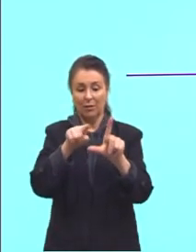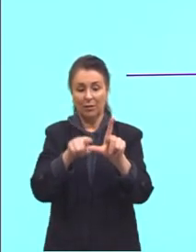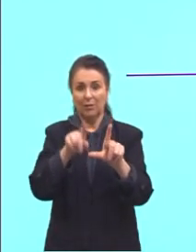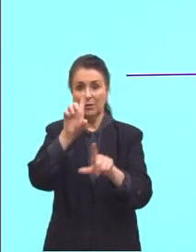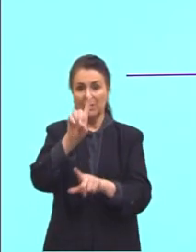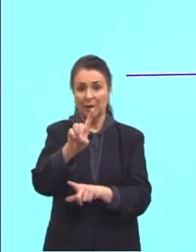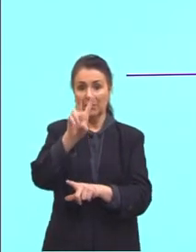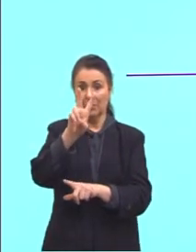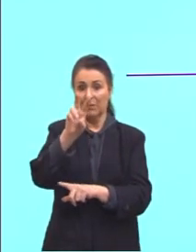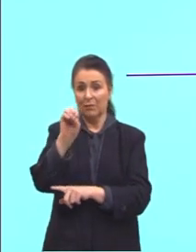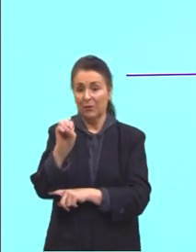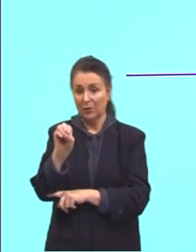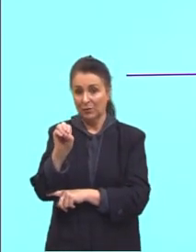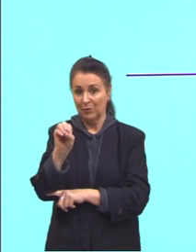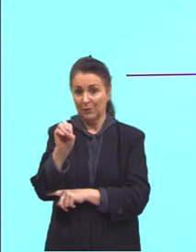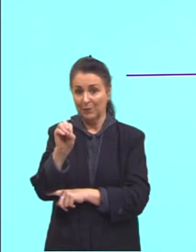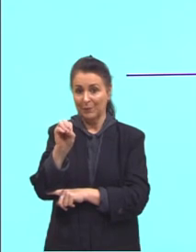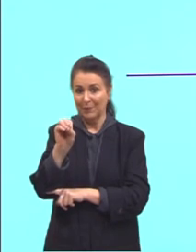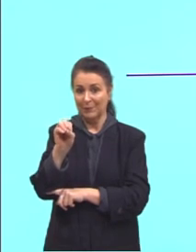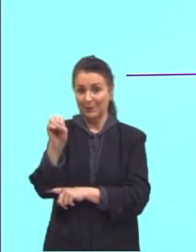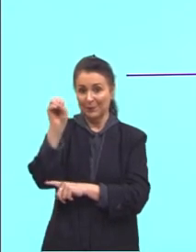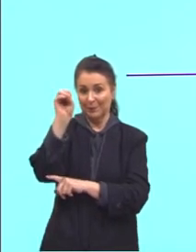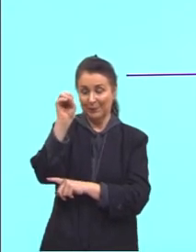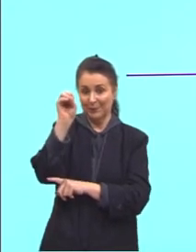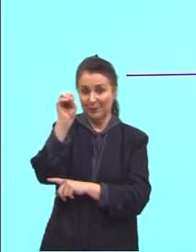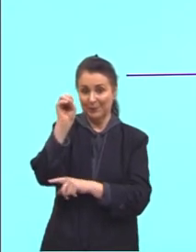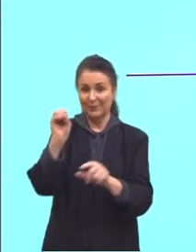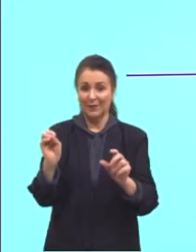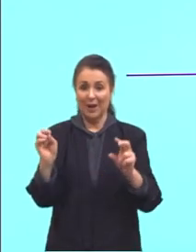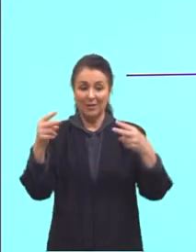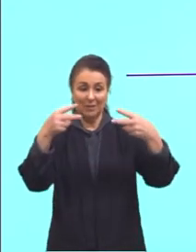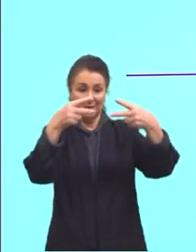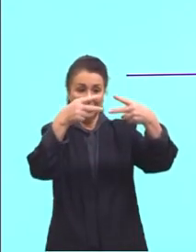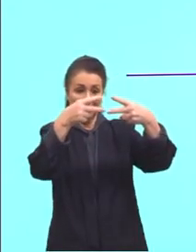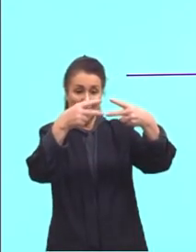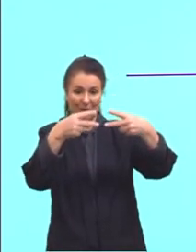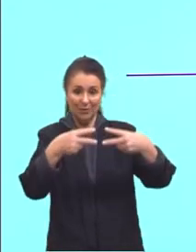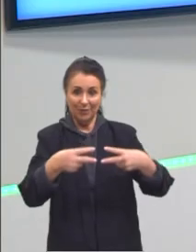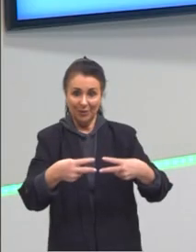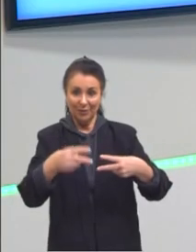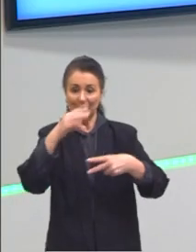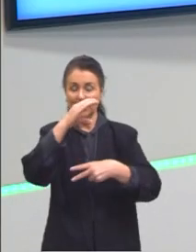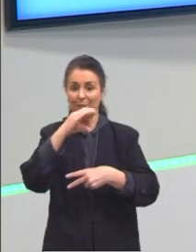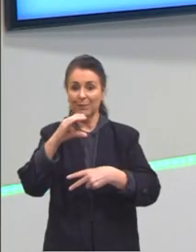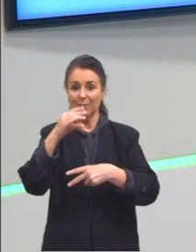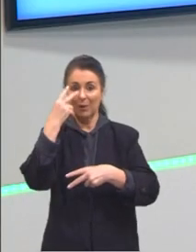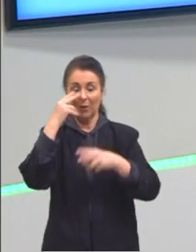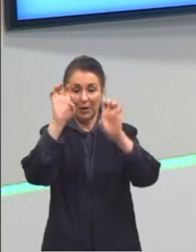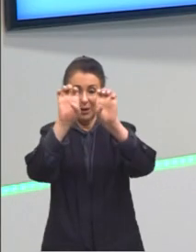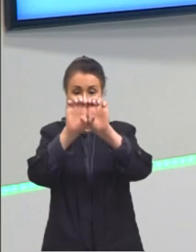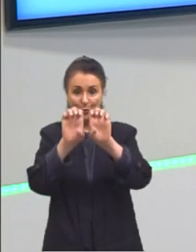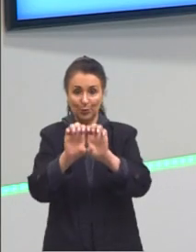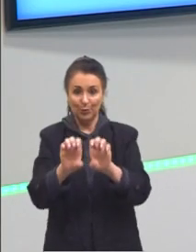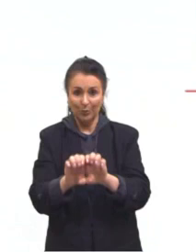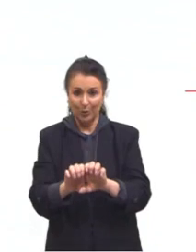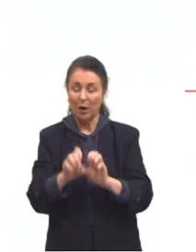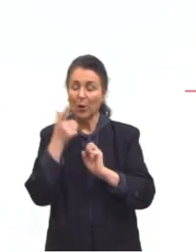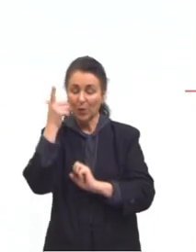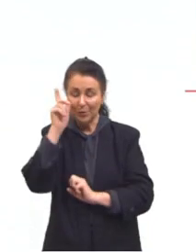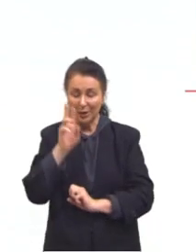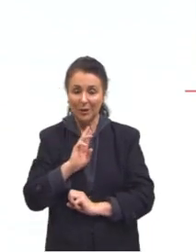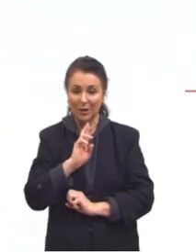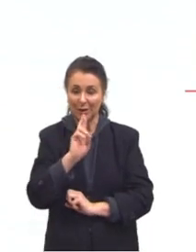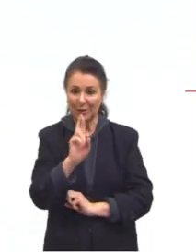de 120 entre as ligações do carbono olhando para estrutura a gente conseguiria responder